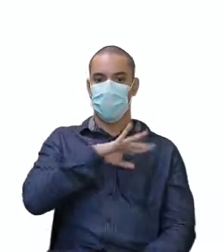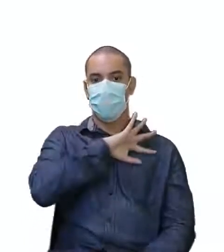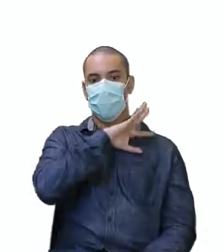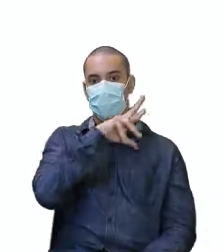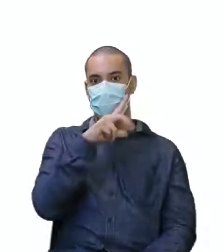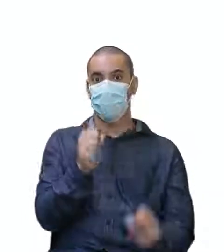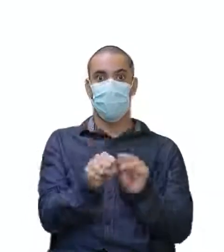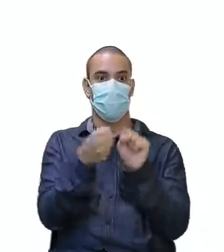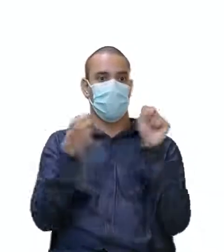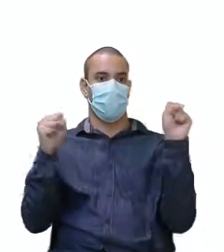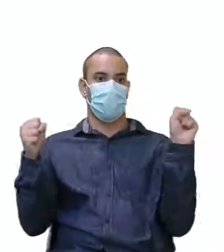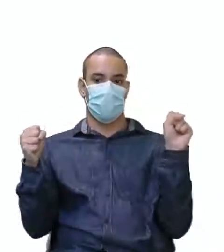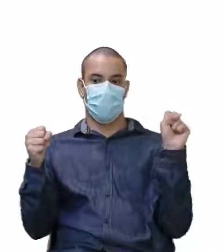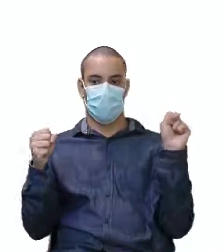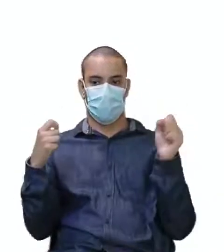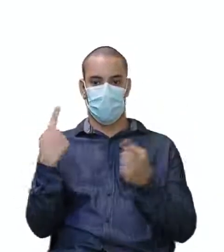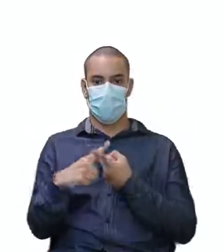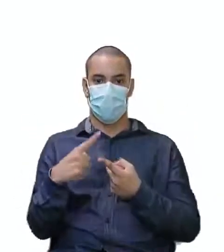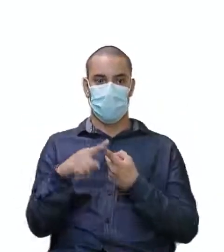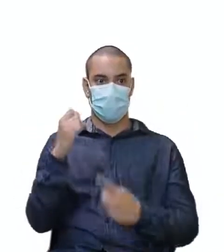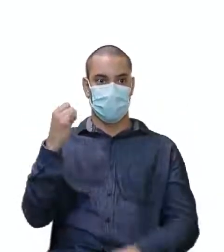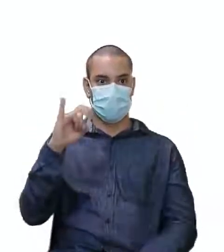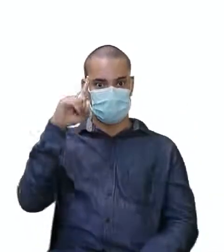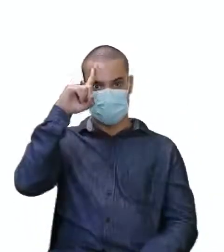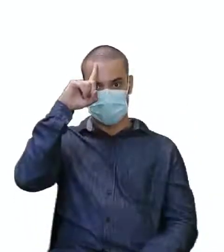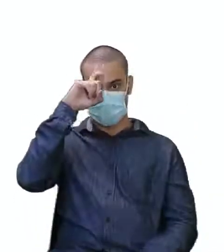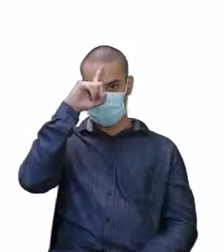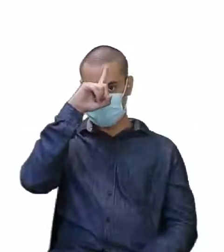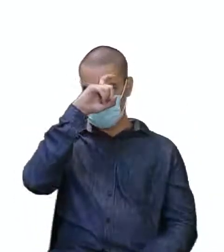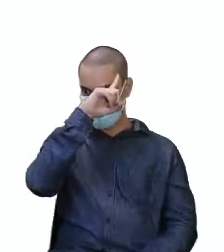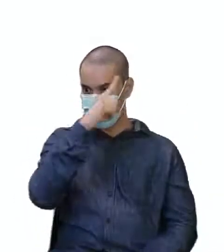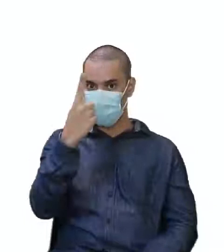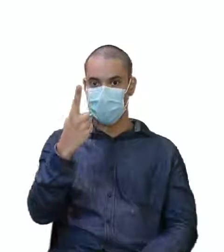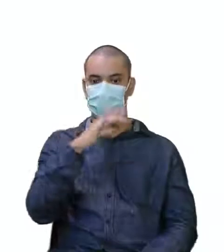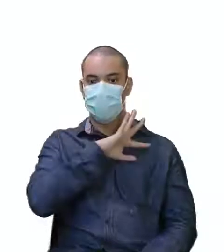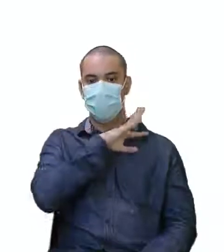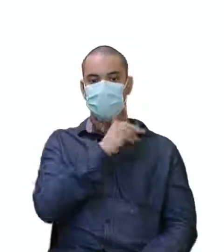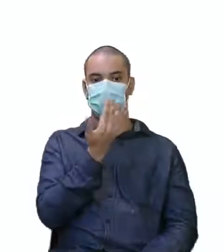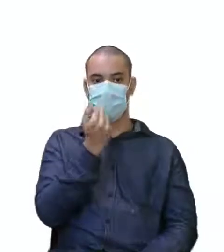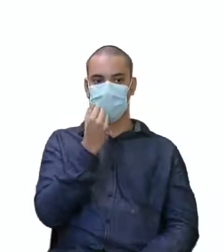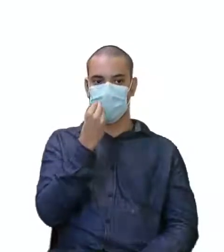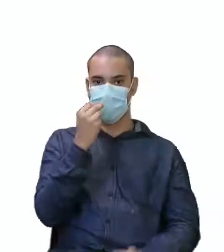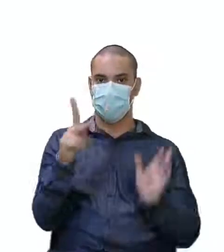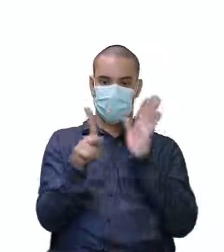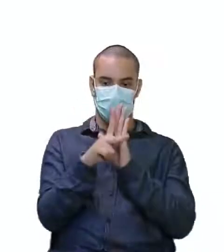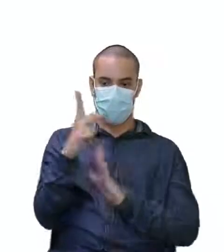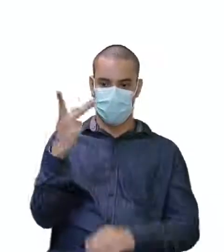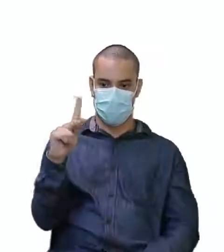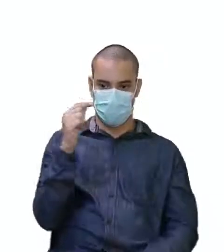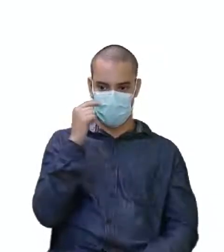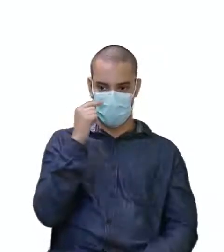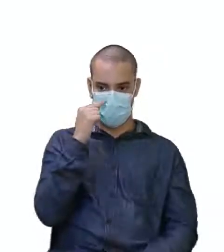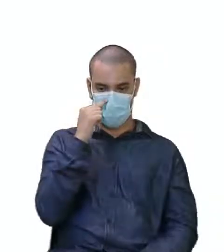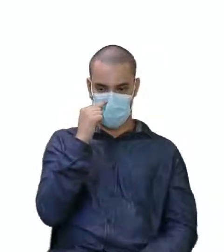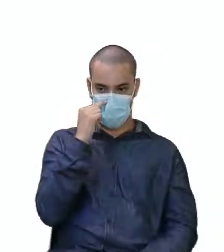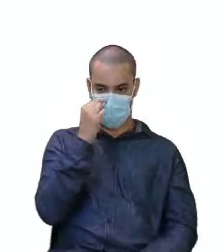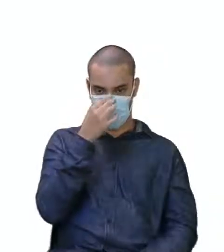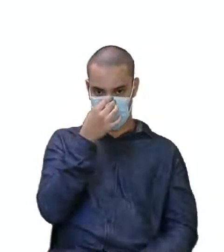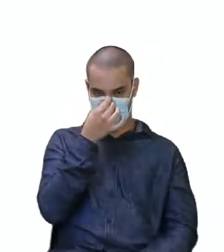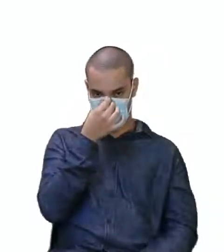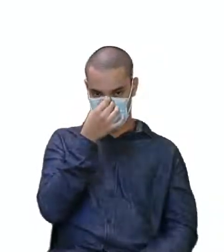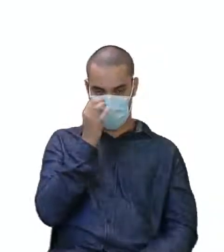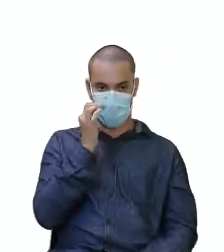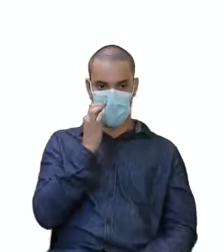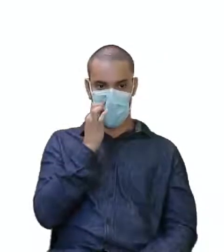de grande porte. Porque se é difícil de um animal se alimentar dela, né, então isso já indica que